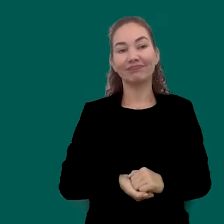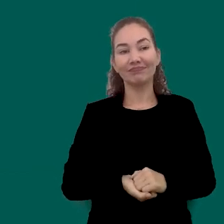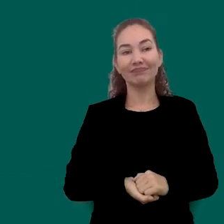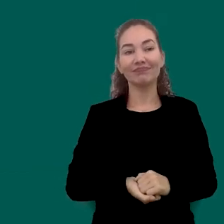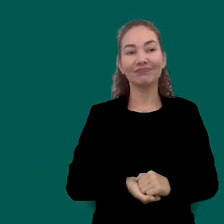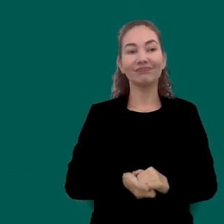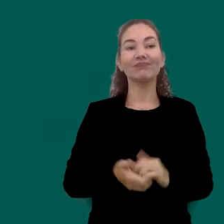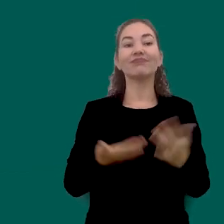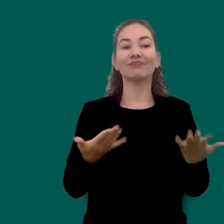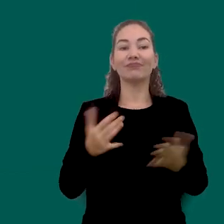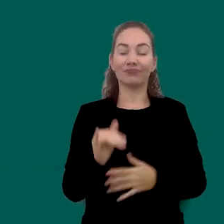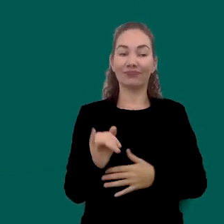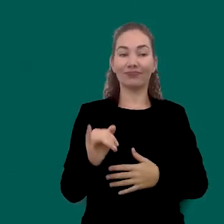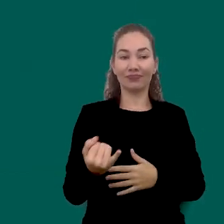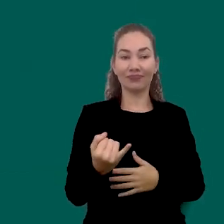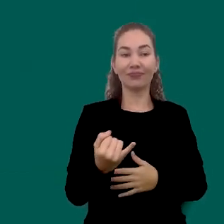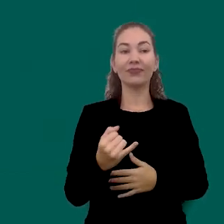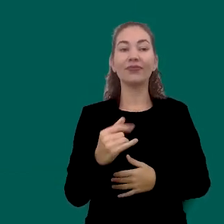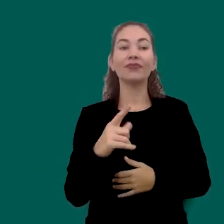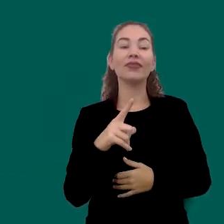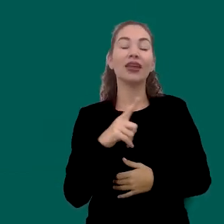E aí, aproveitando, a gente tem...